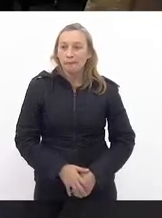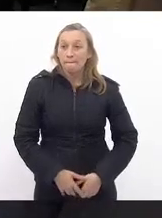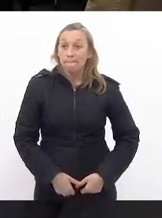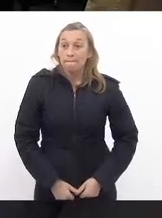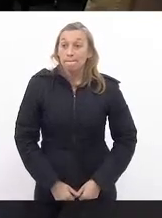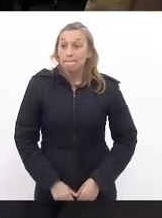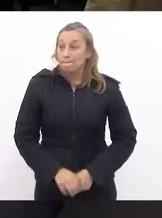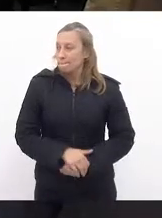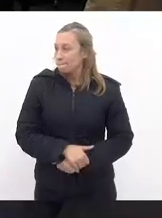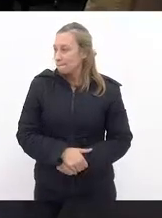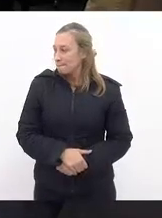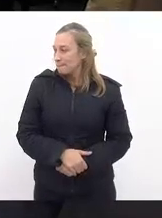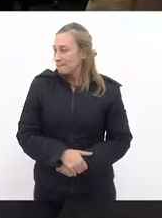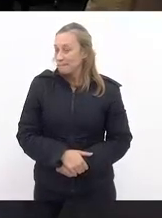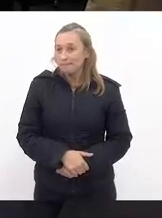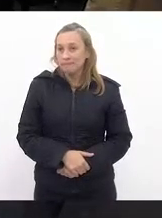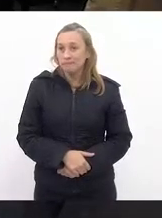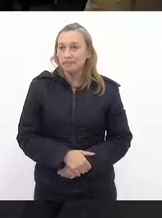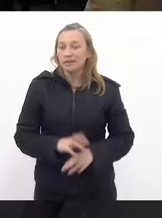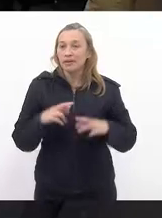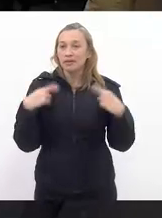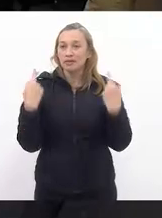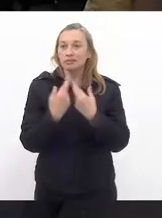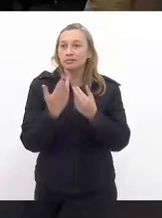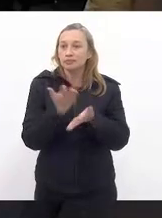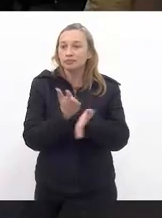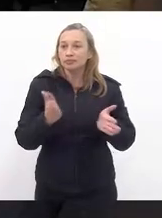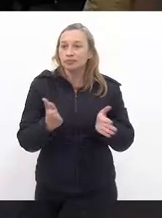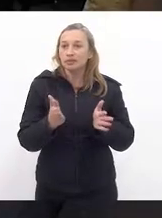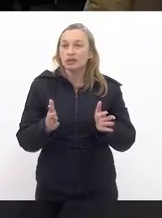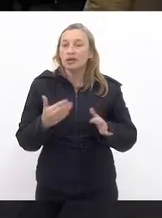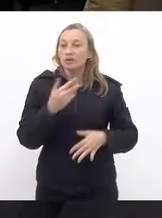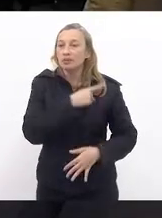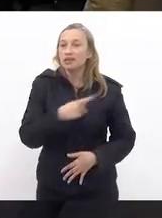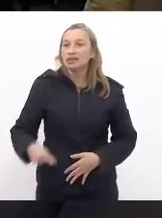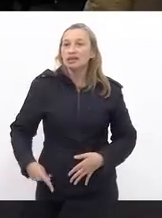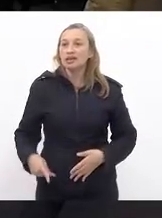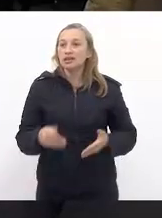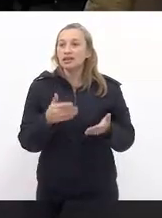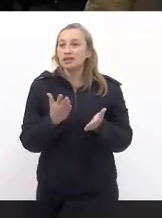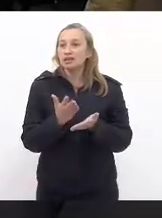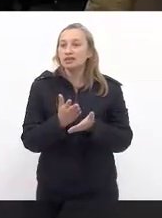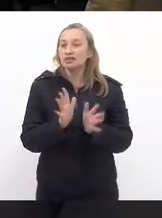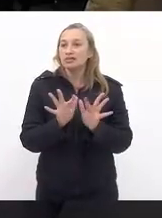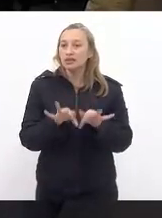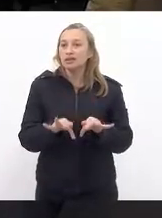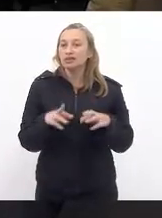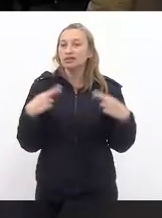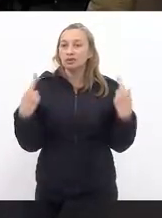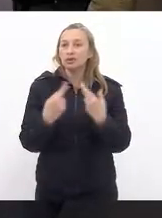e a sessão está suspensa a presidência suspende a sessão